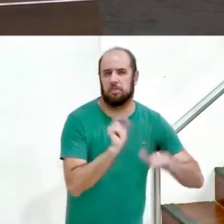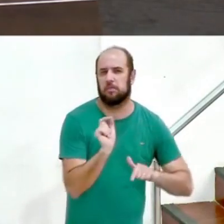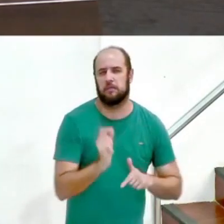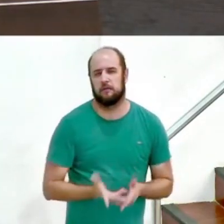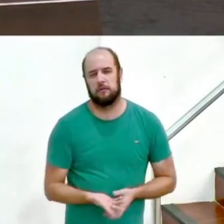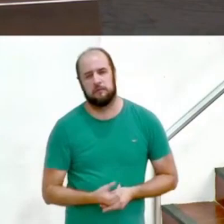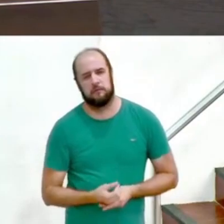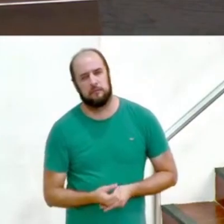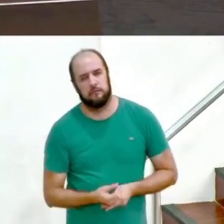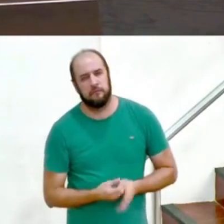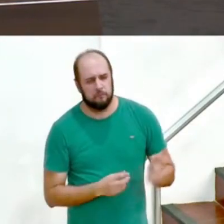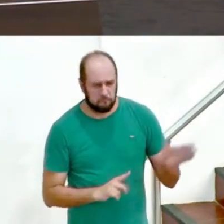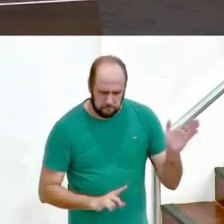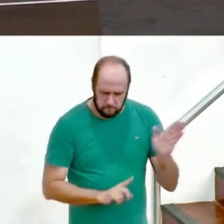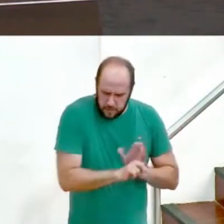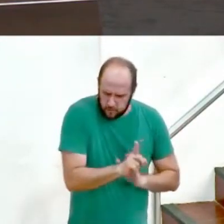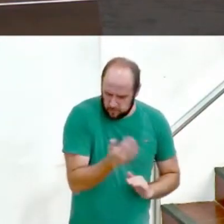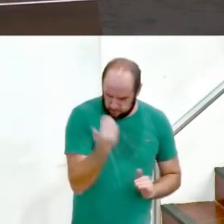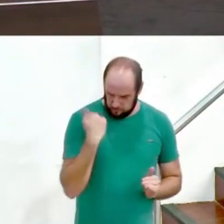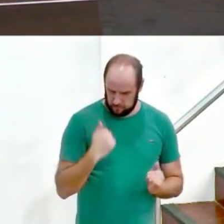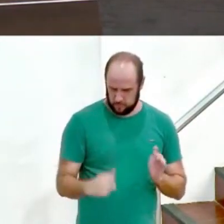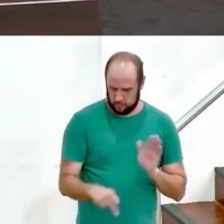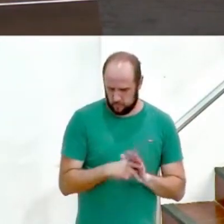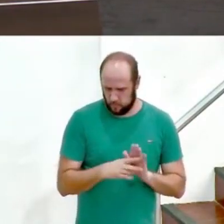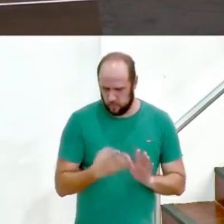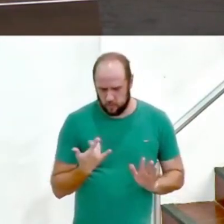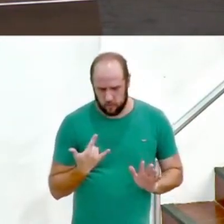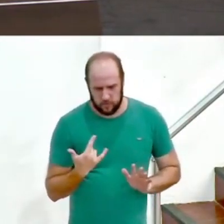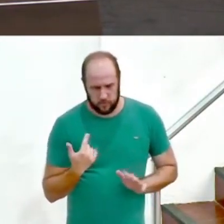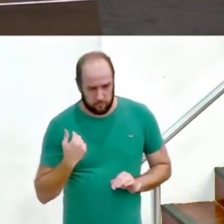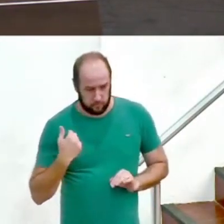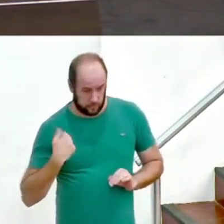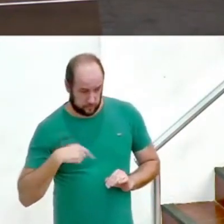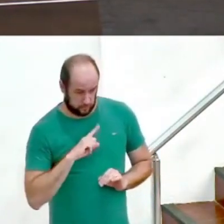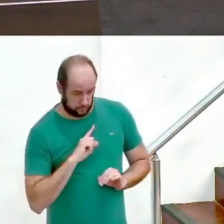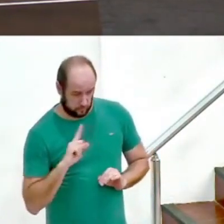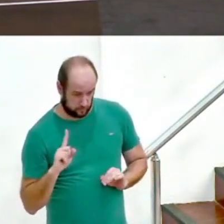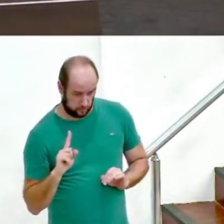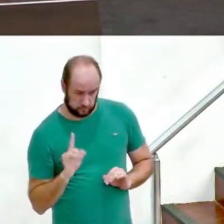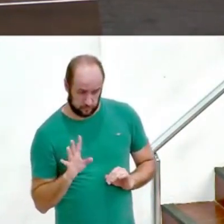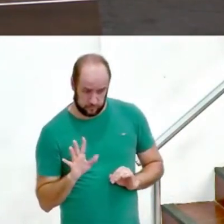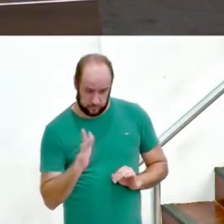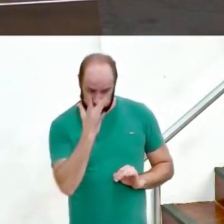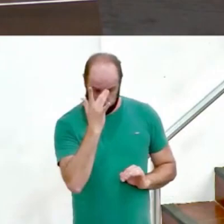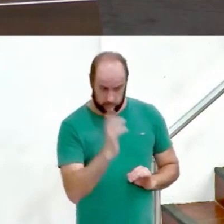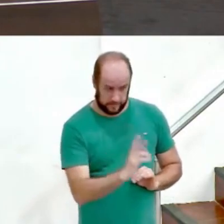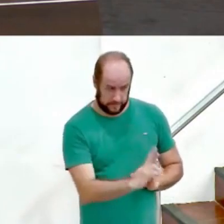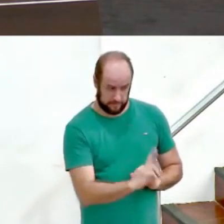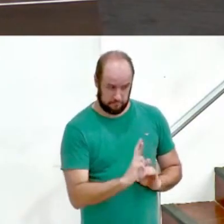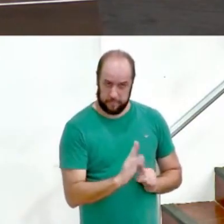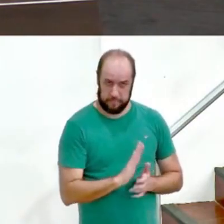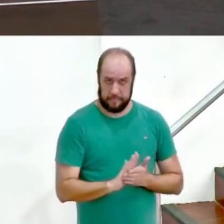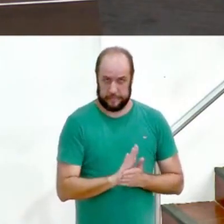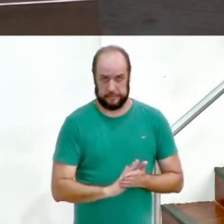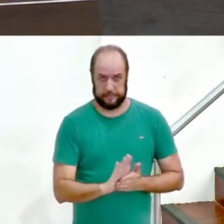Talvez nos perguntar se no momento em que não somos reconhecidos,